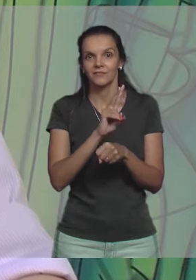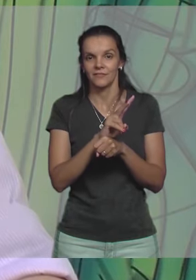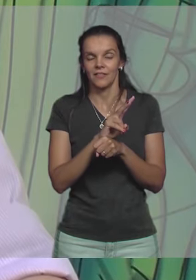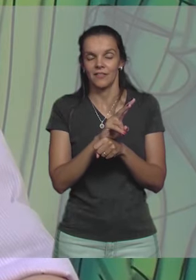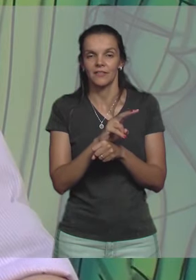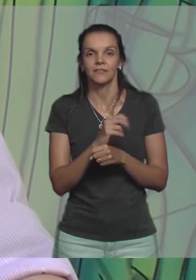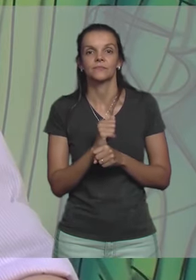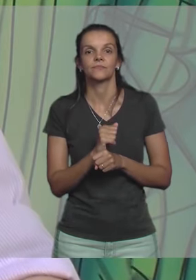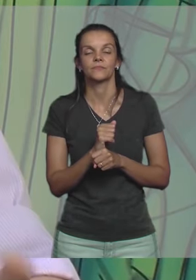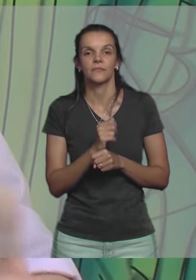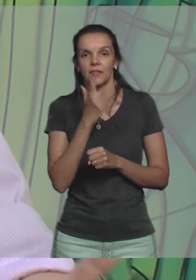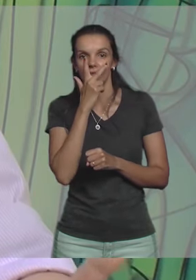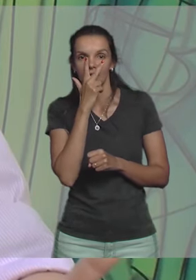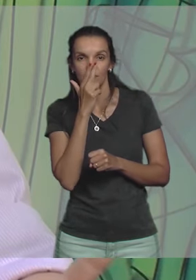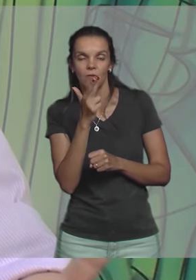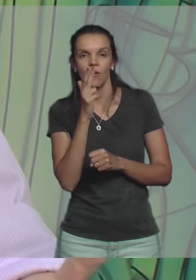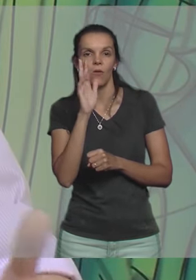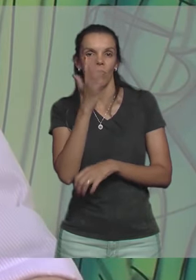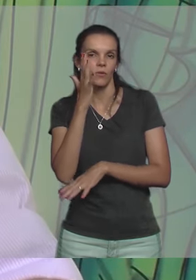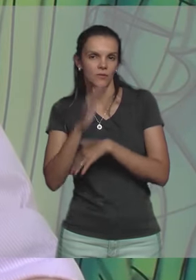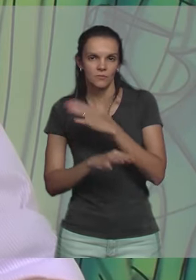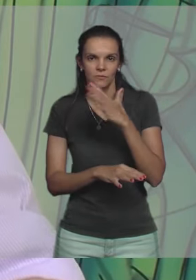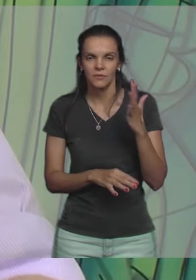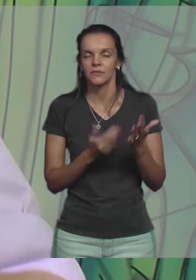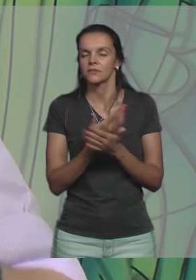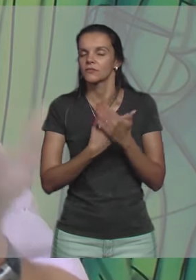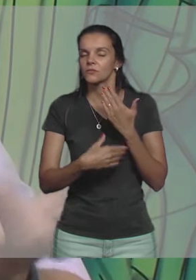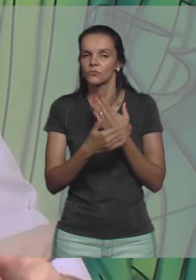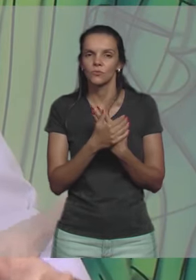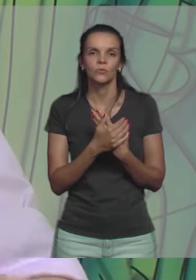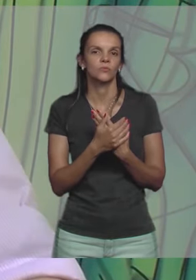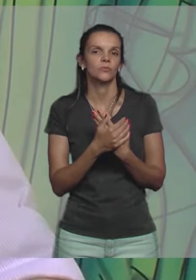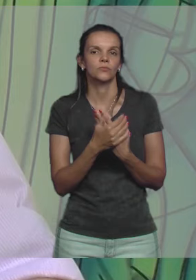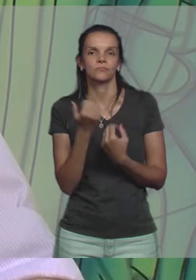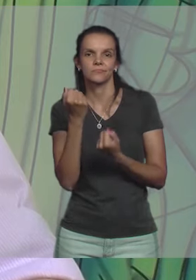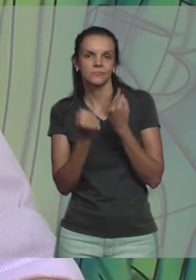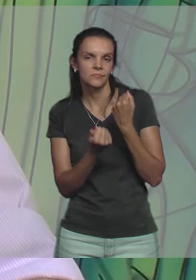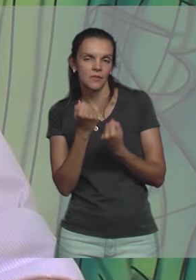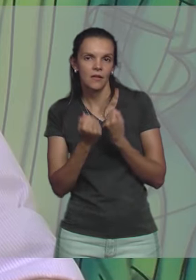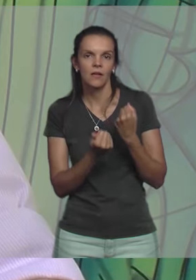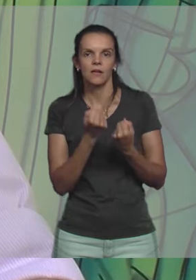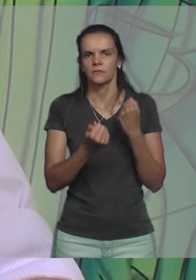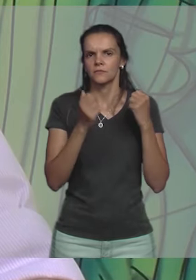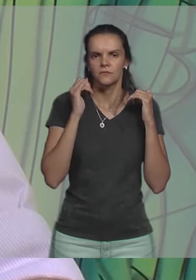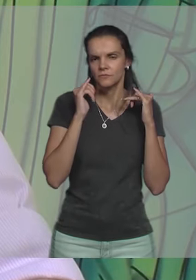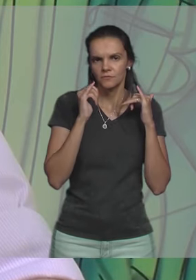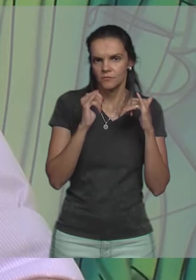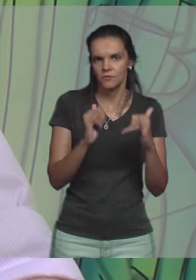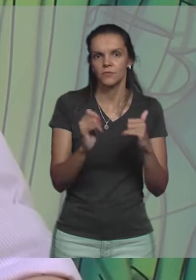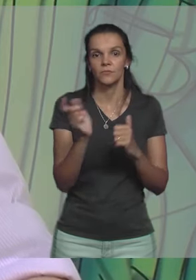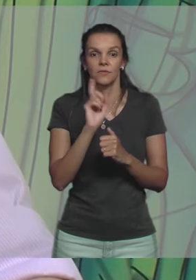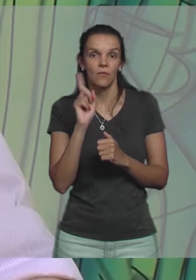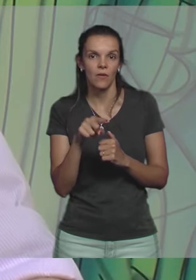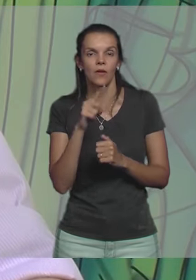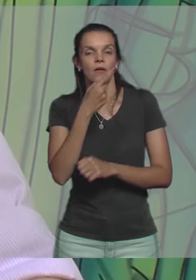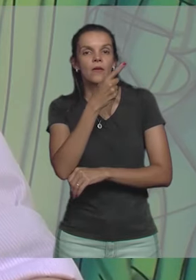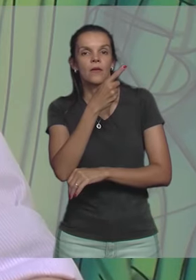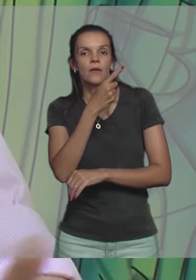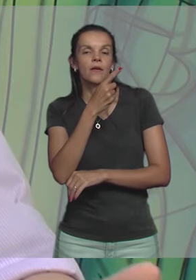mesmo assim, todos os nossos veículos, sejam os que temos, sejam aqueles que não sejam poluentes, em algum